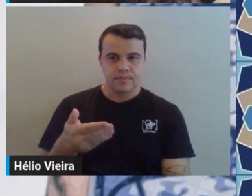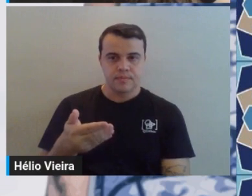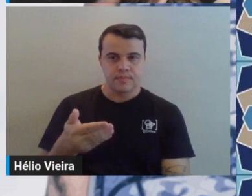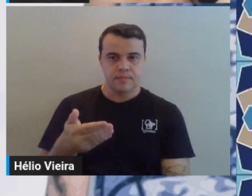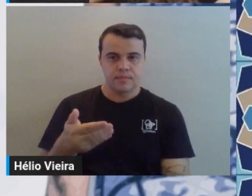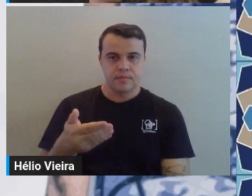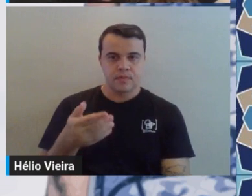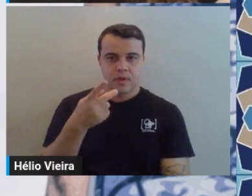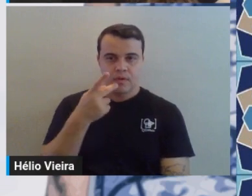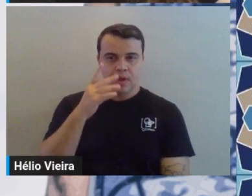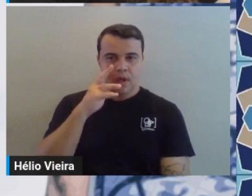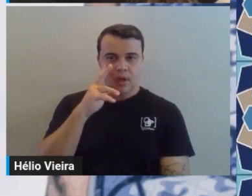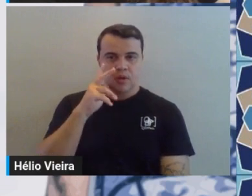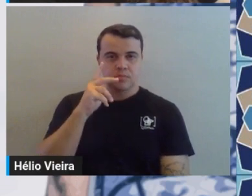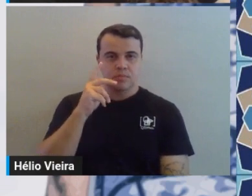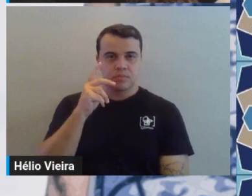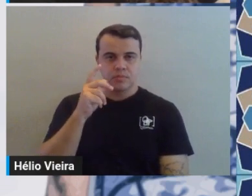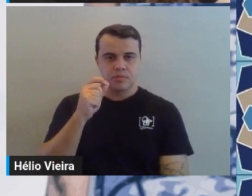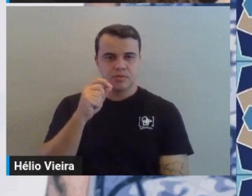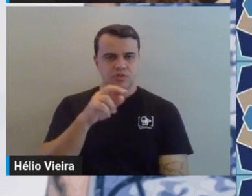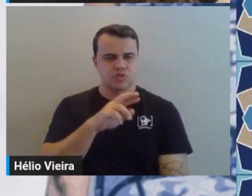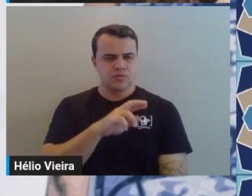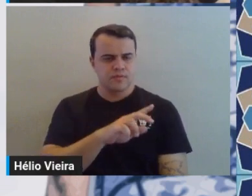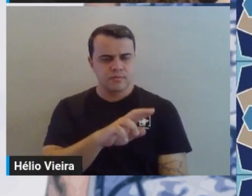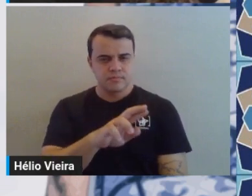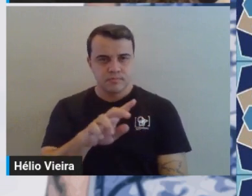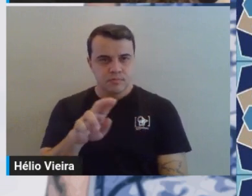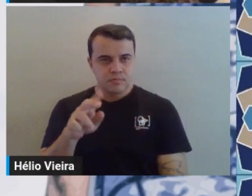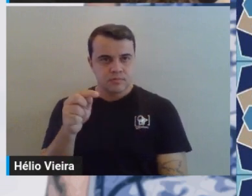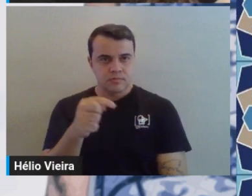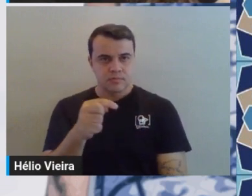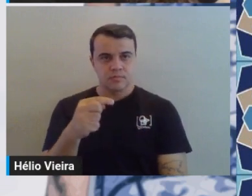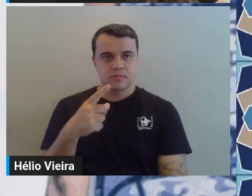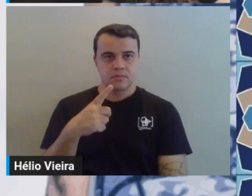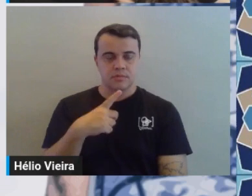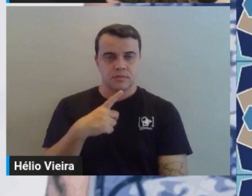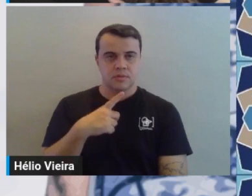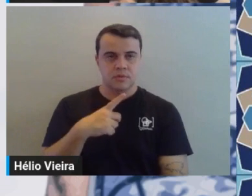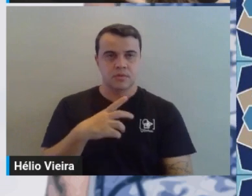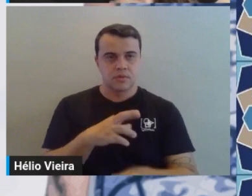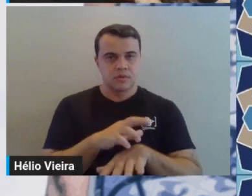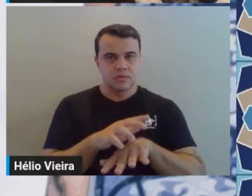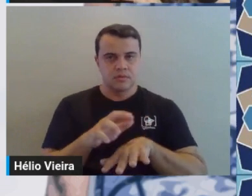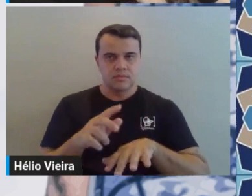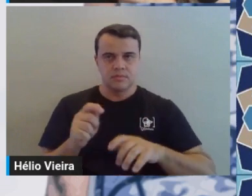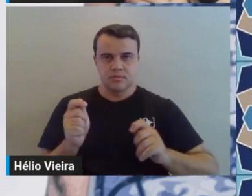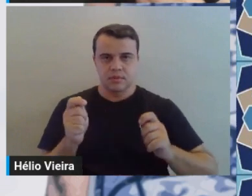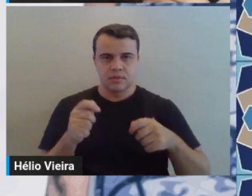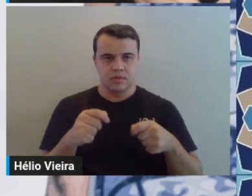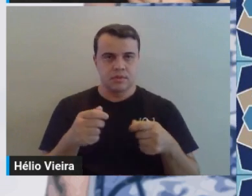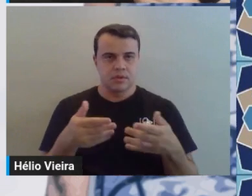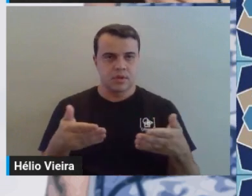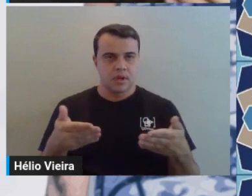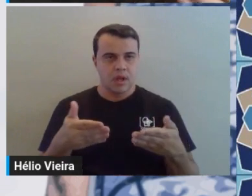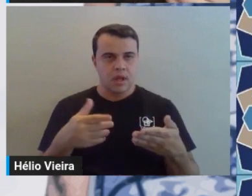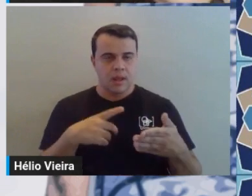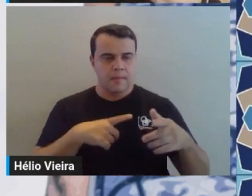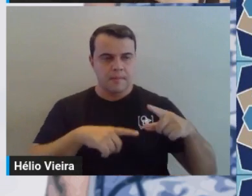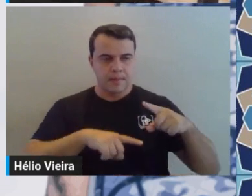é um equipamento que tem vários... é composto por várias